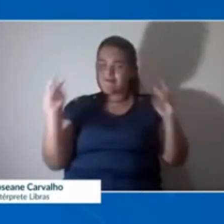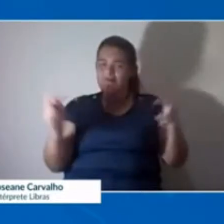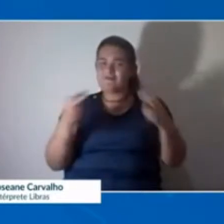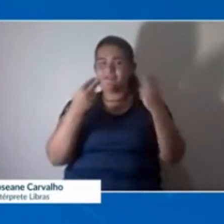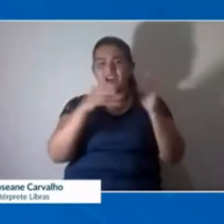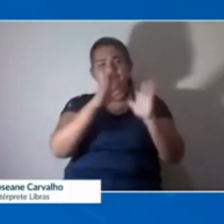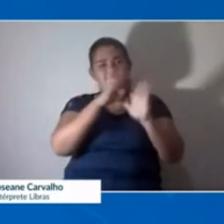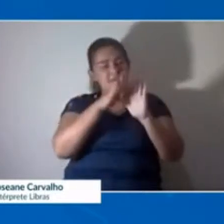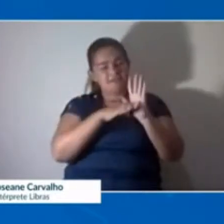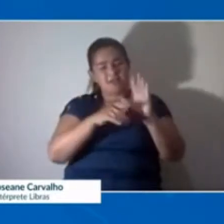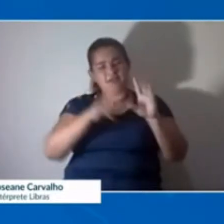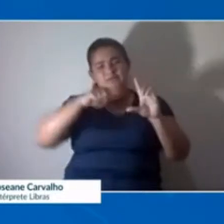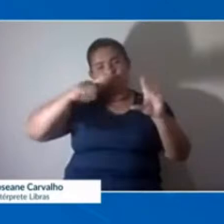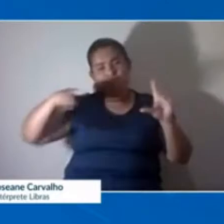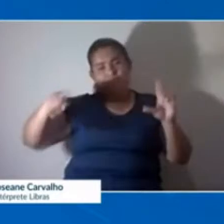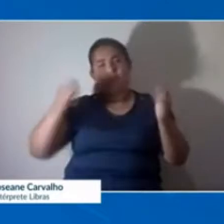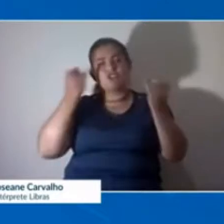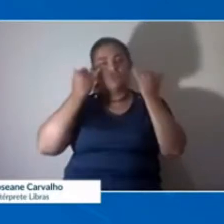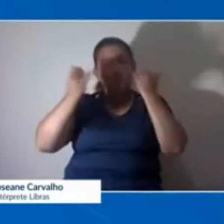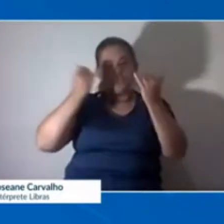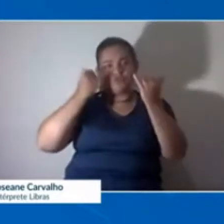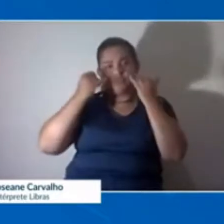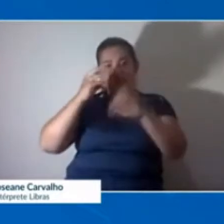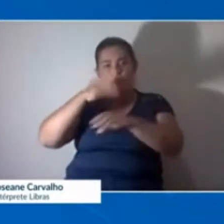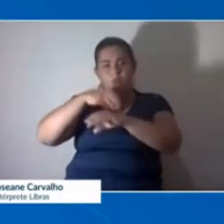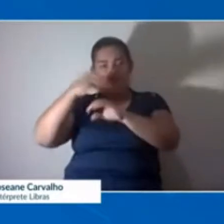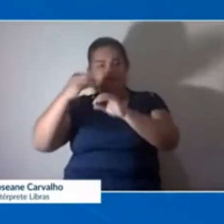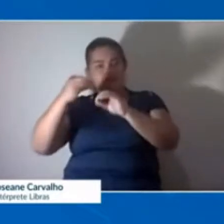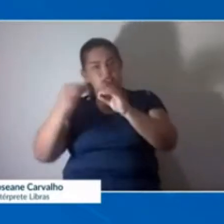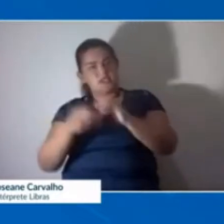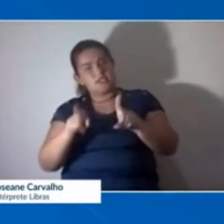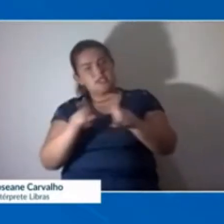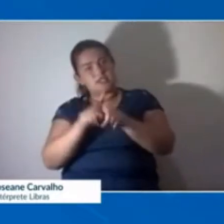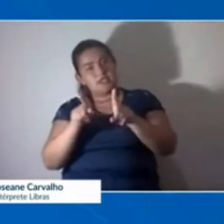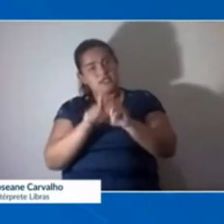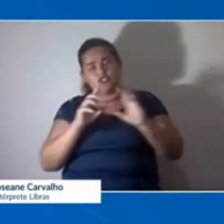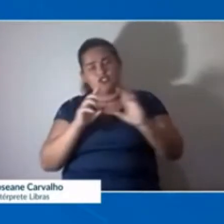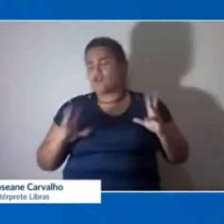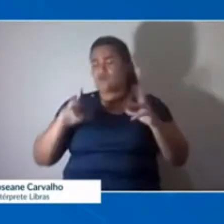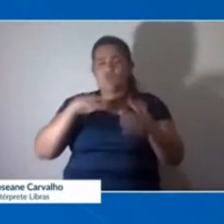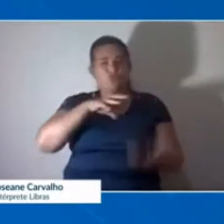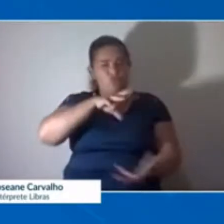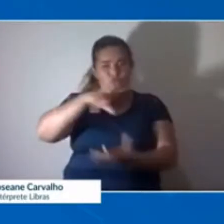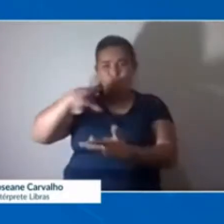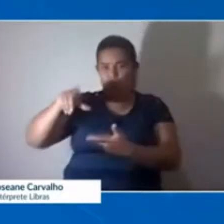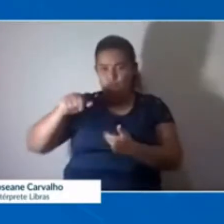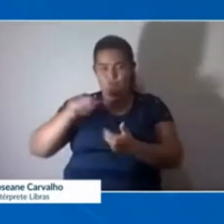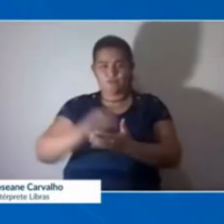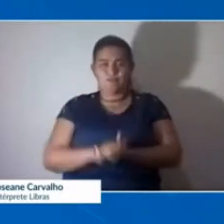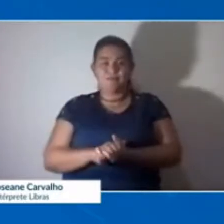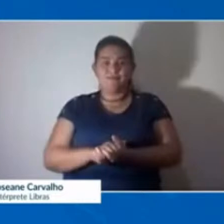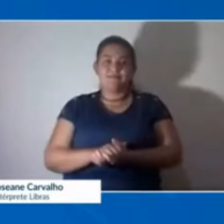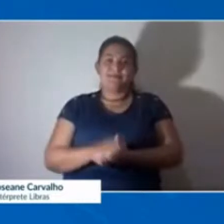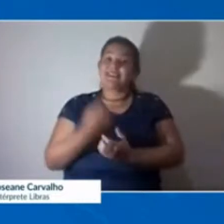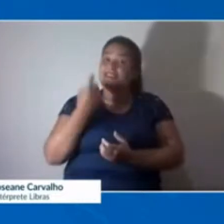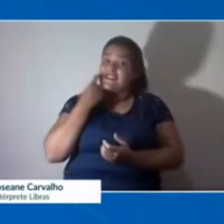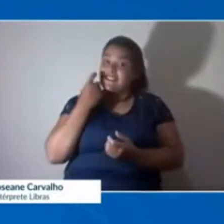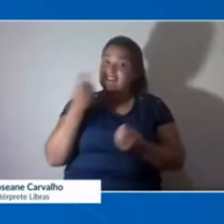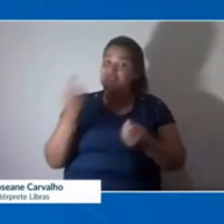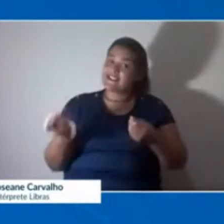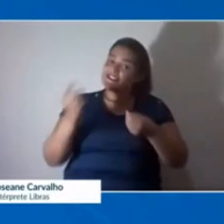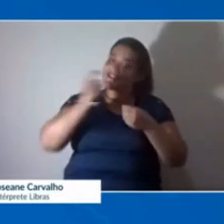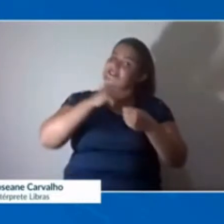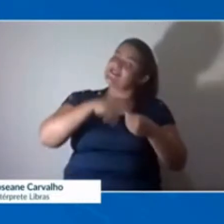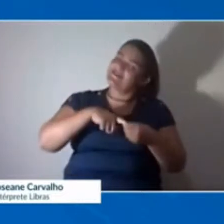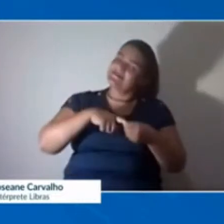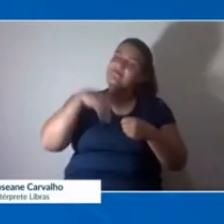e notícias a respeito da Universidade Federal de Goiás e também de todo o mundo. E na sexta-feira nós voltamos ao vivo com mais